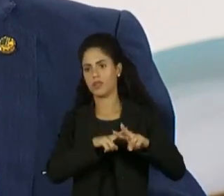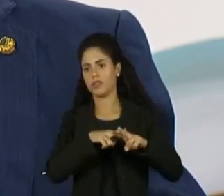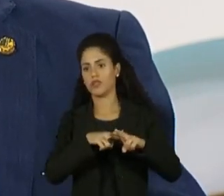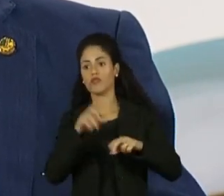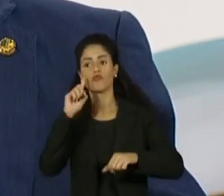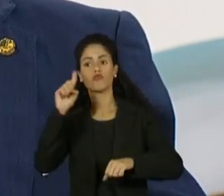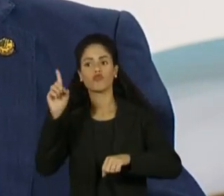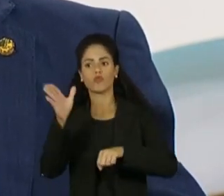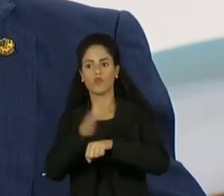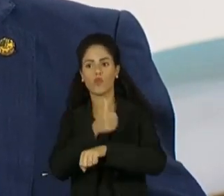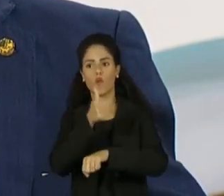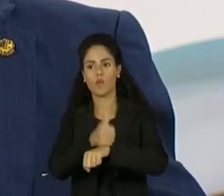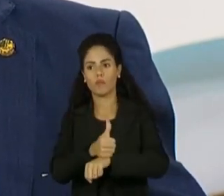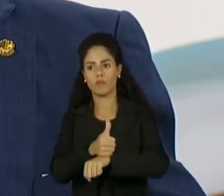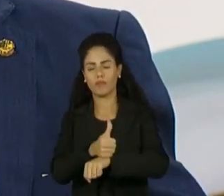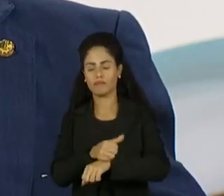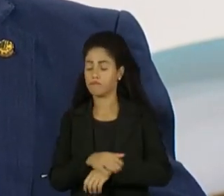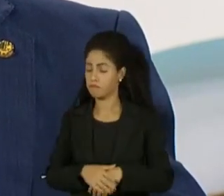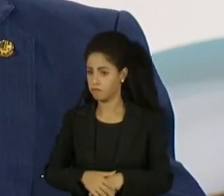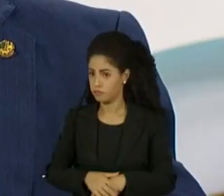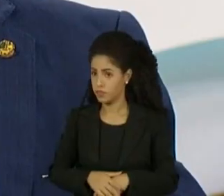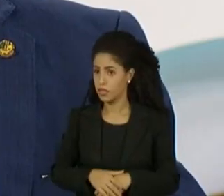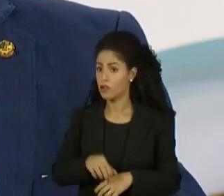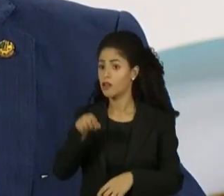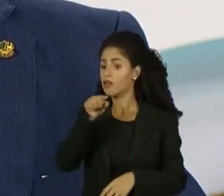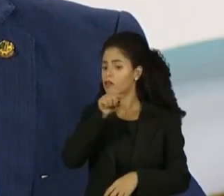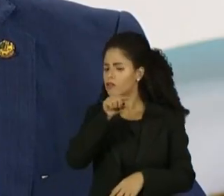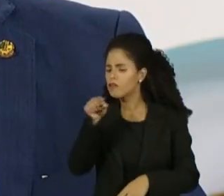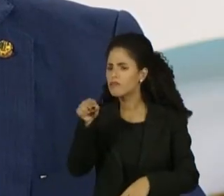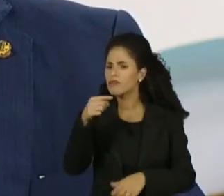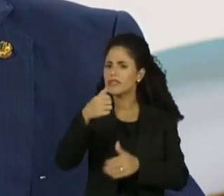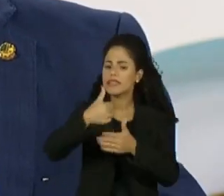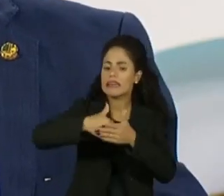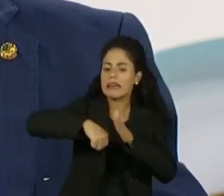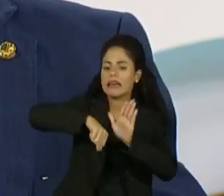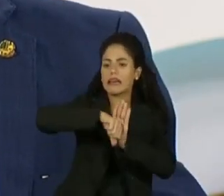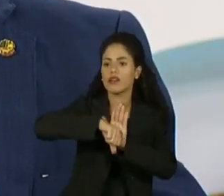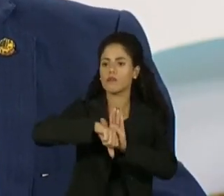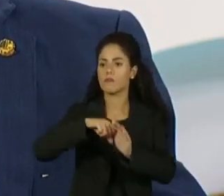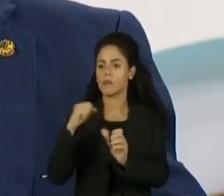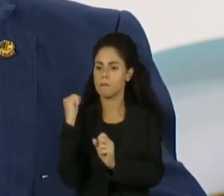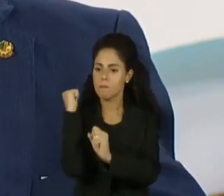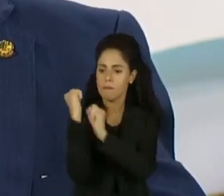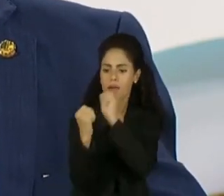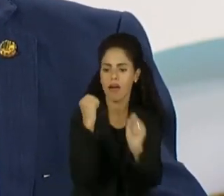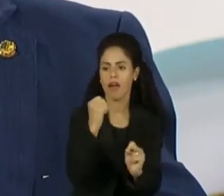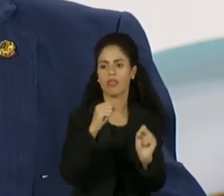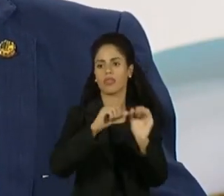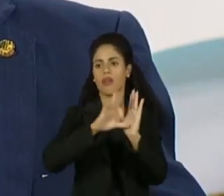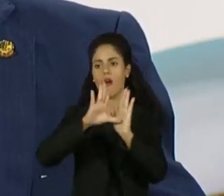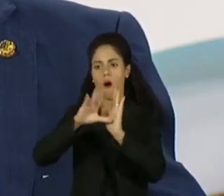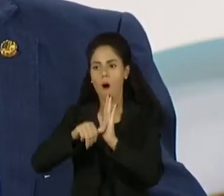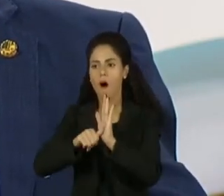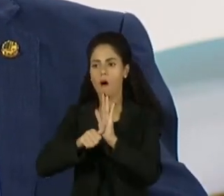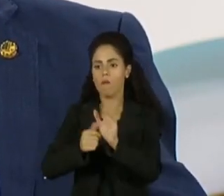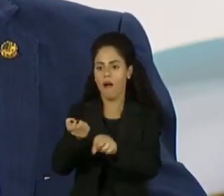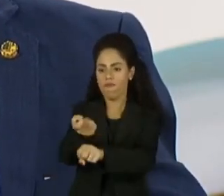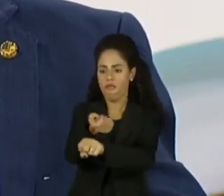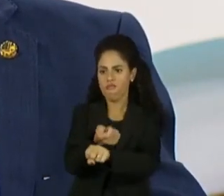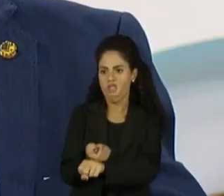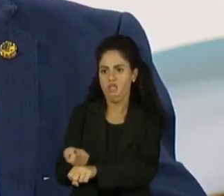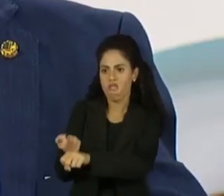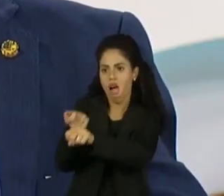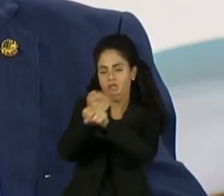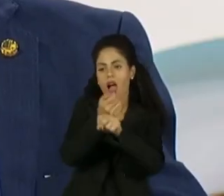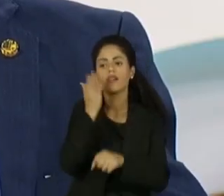Quando você comete um ilícito, quando você comete um crime, quando você mata, rouba, quando você engana alguém, você sabe que tem um